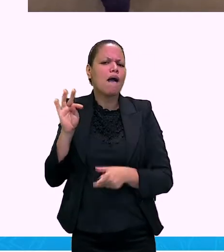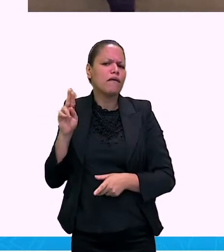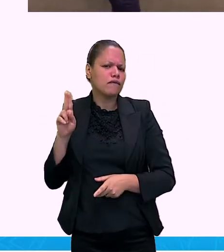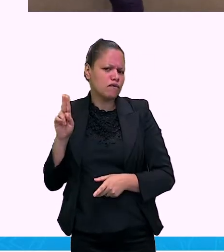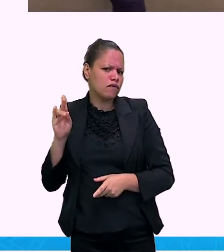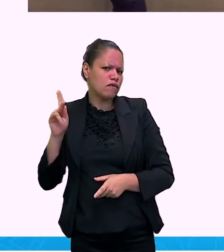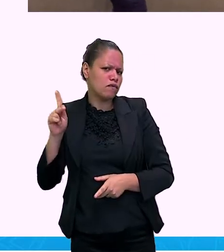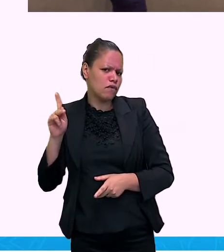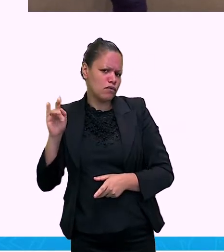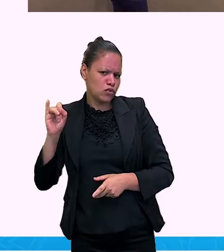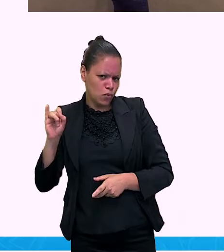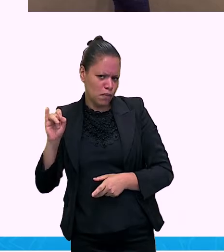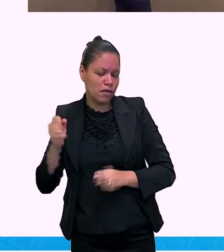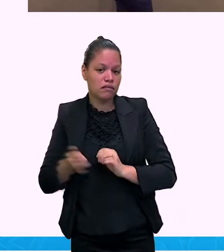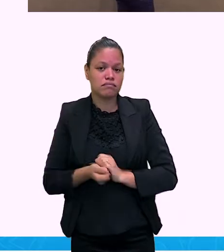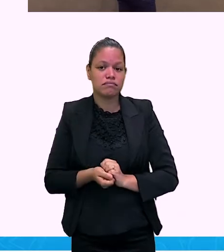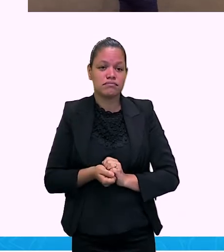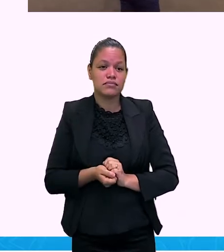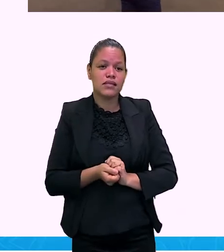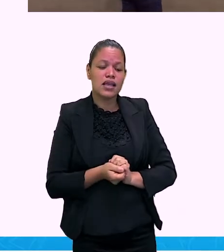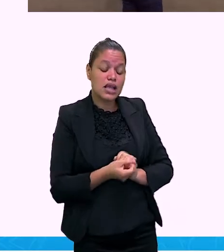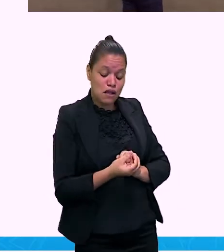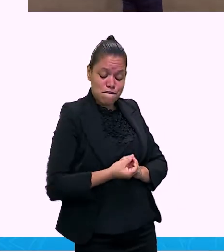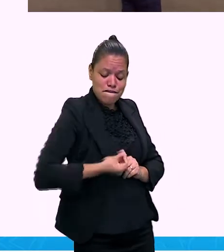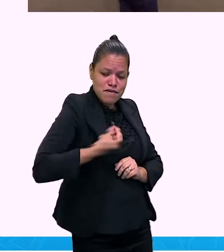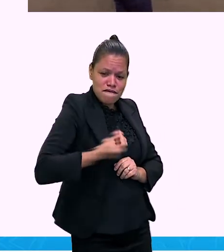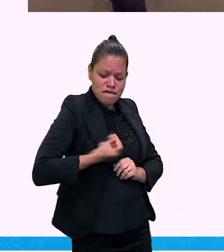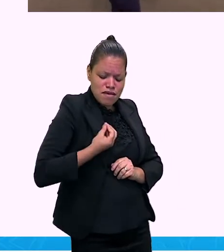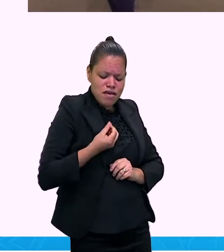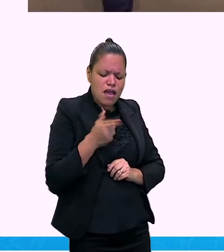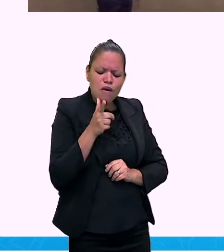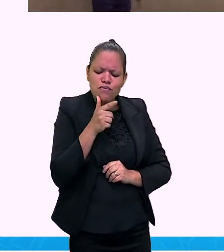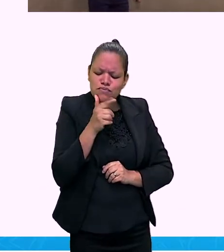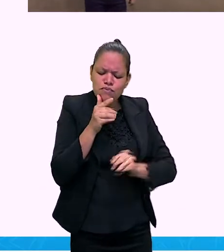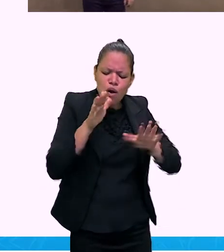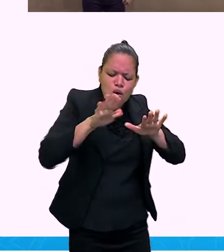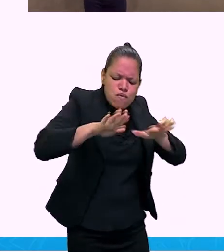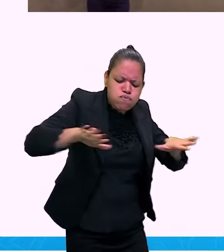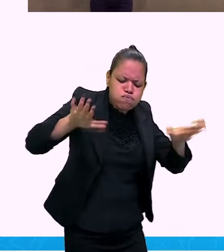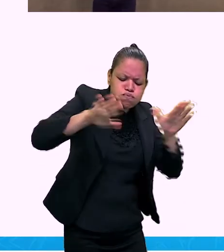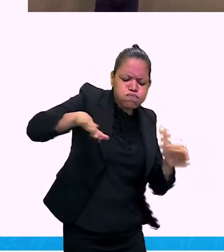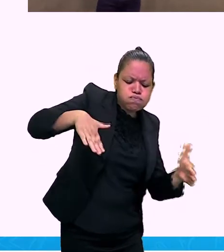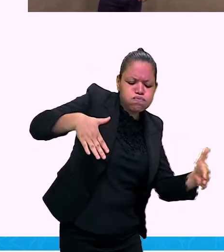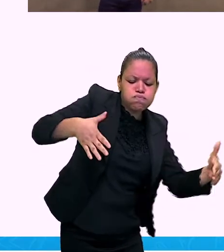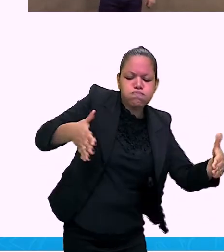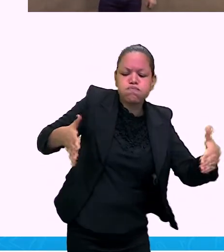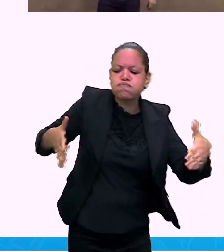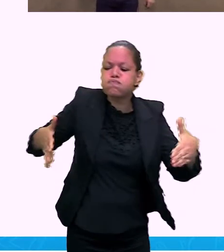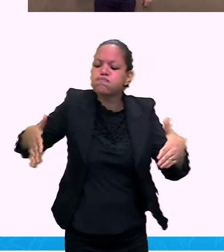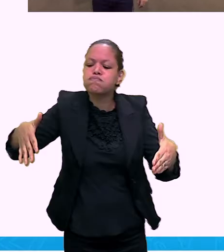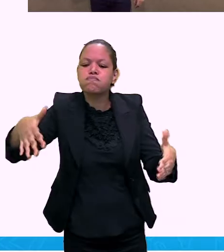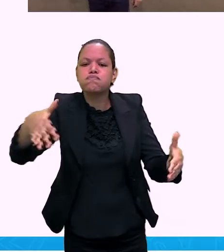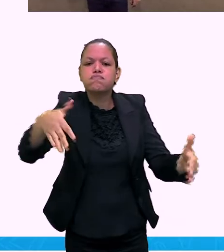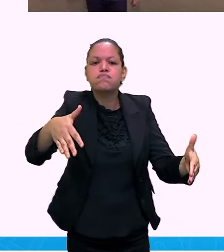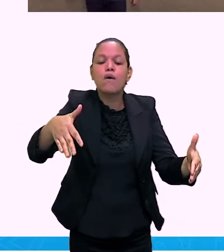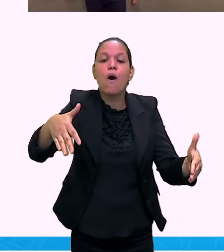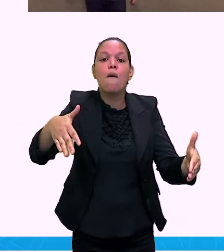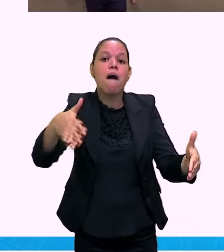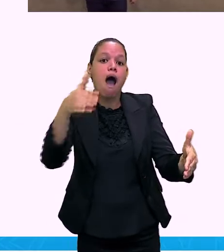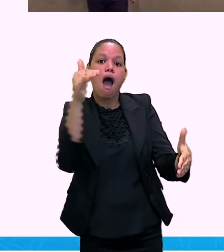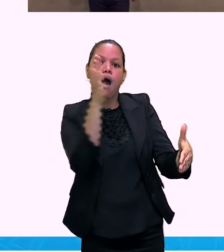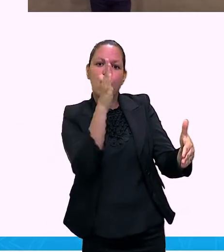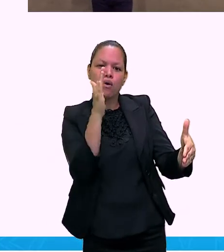estavam nessa parte territorial da costa do Brasil. Então, em pesquisa, vocês vão observar que essa